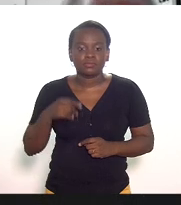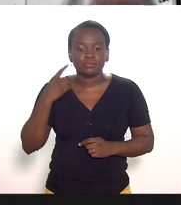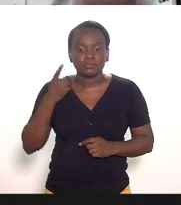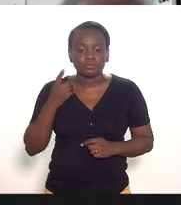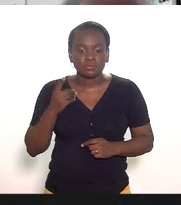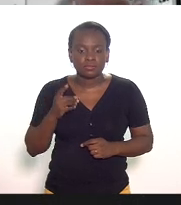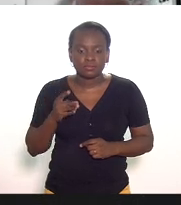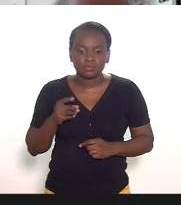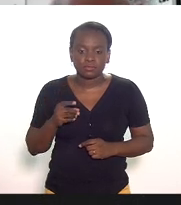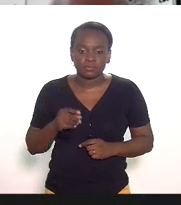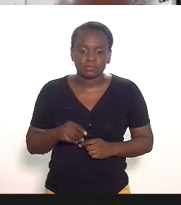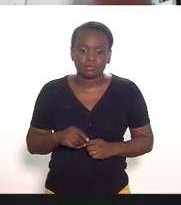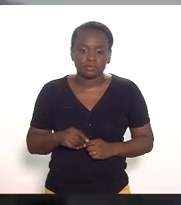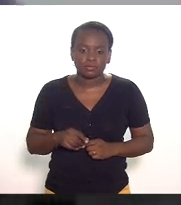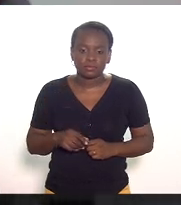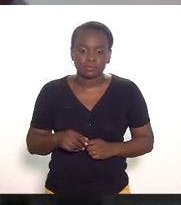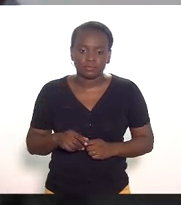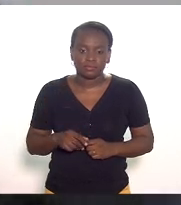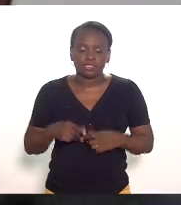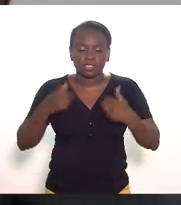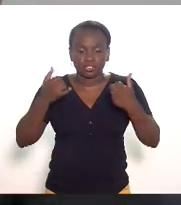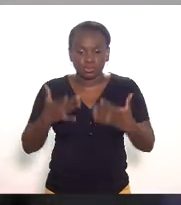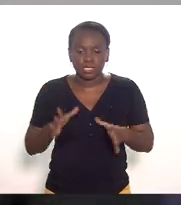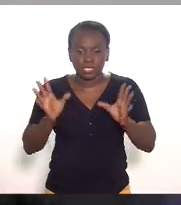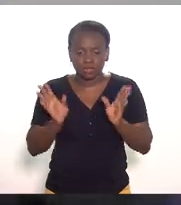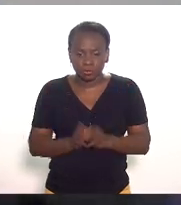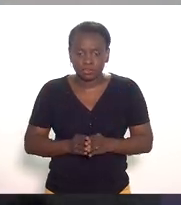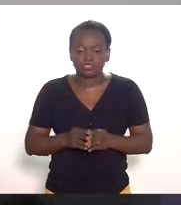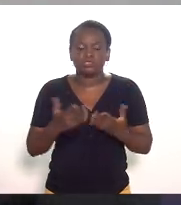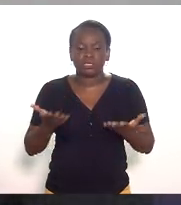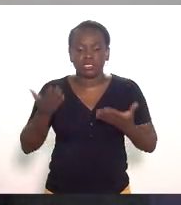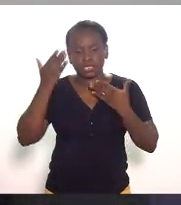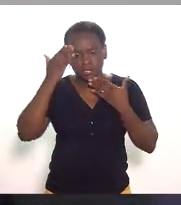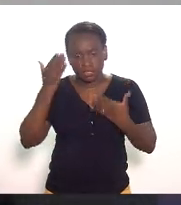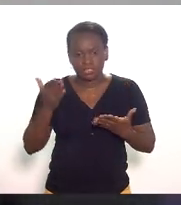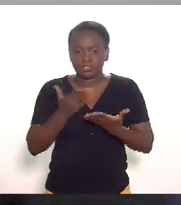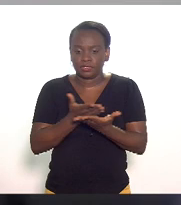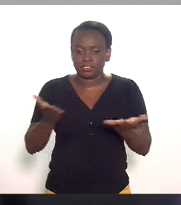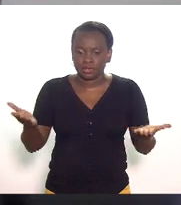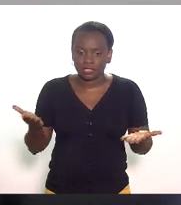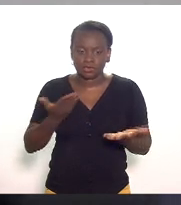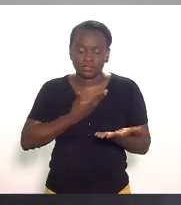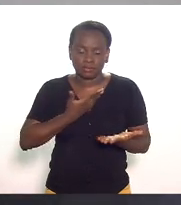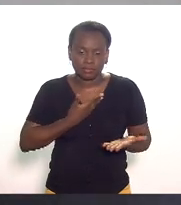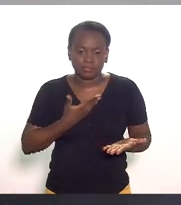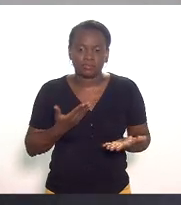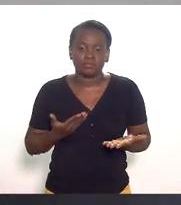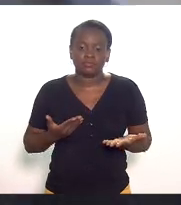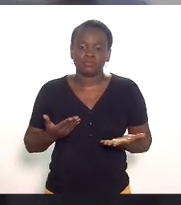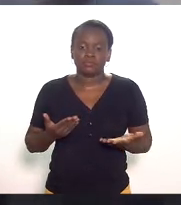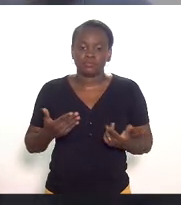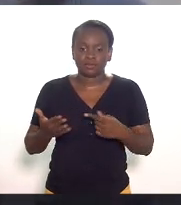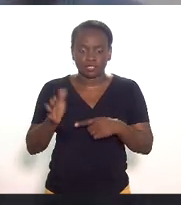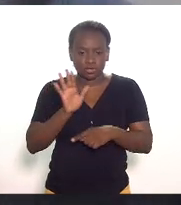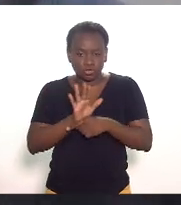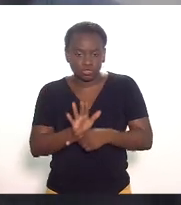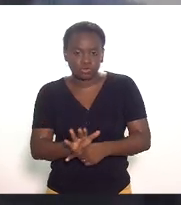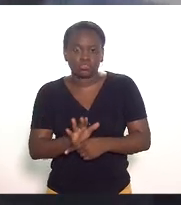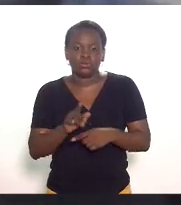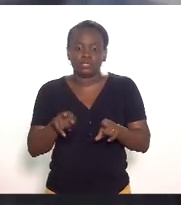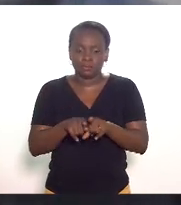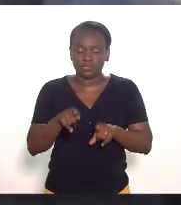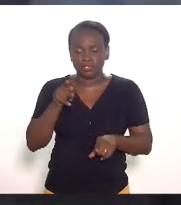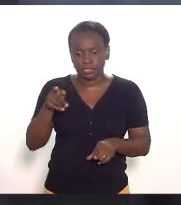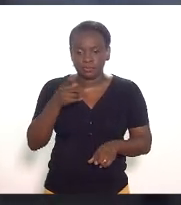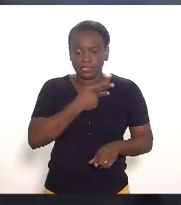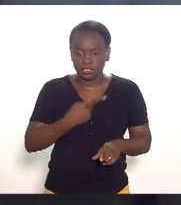Jair. Um breve relato, eu queria agradecer aí os companheiros que nos ajudaram, inclusive o senhor